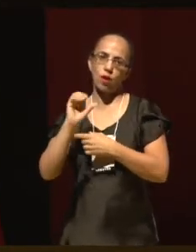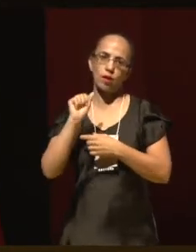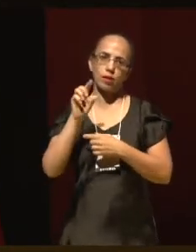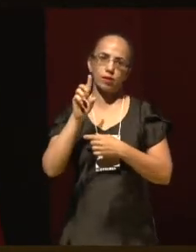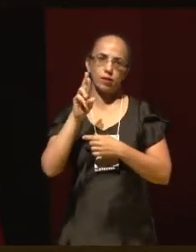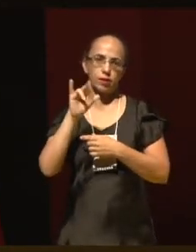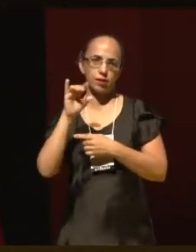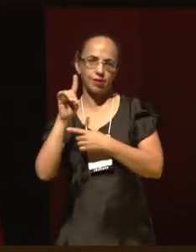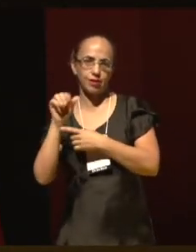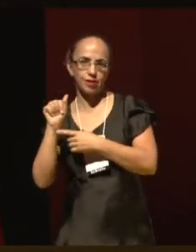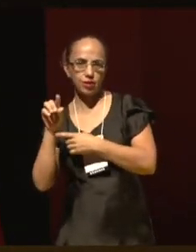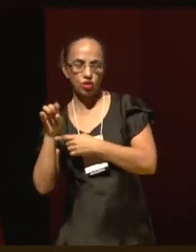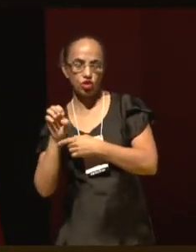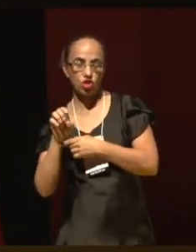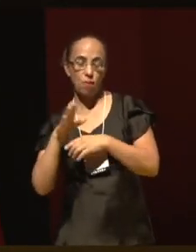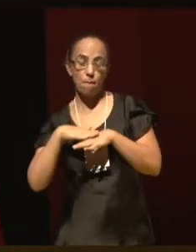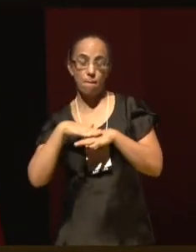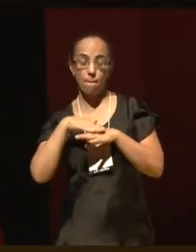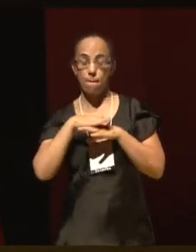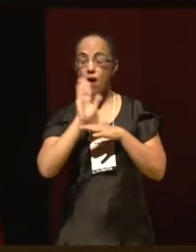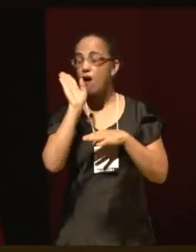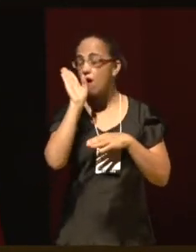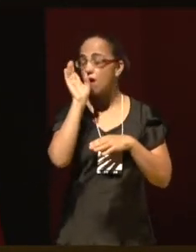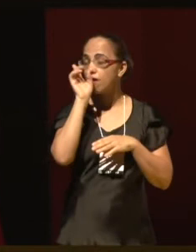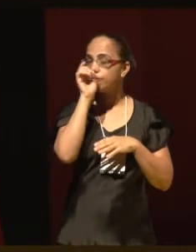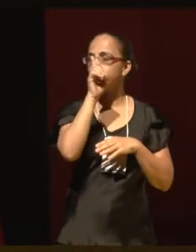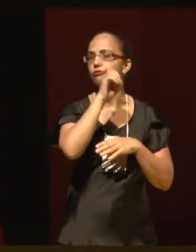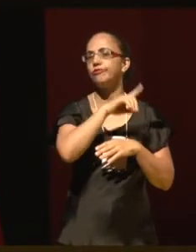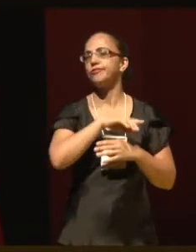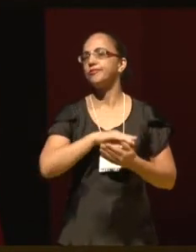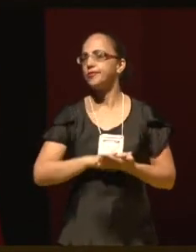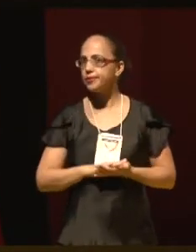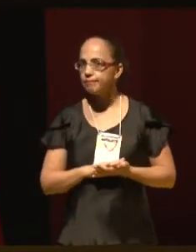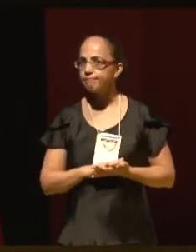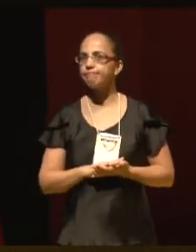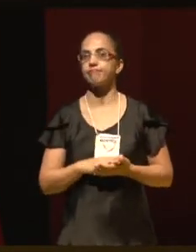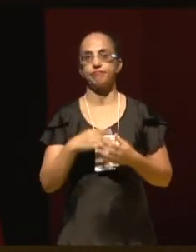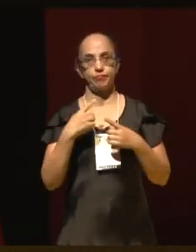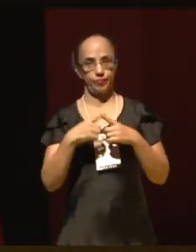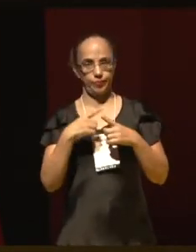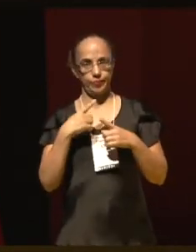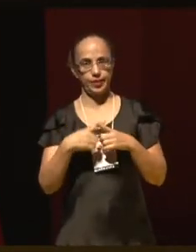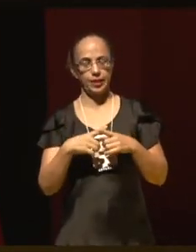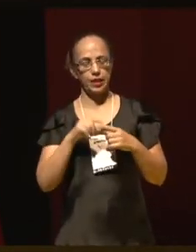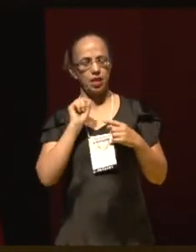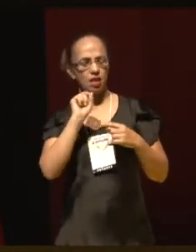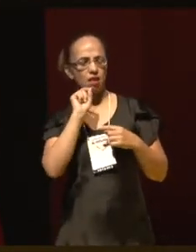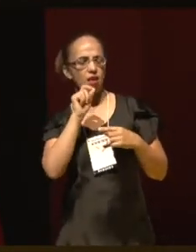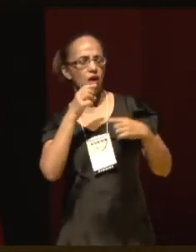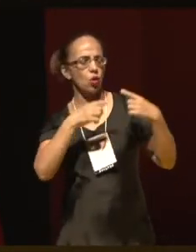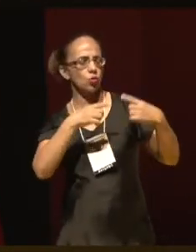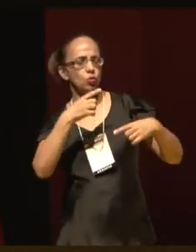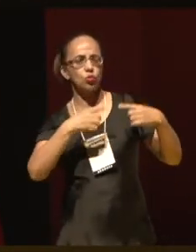nós temos. Porque o que é a justiça?